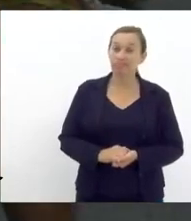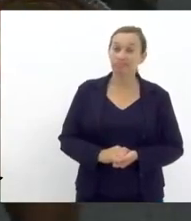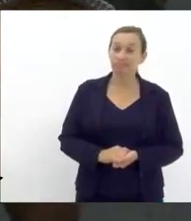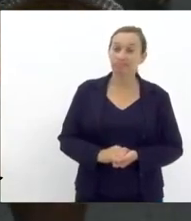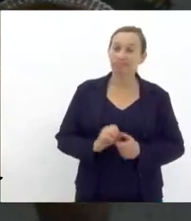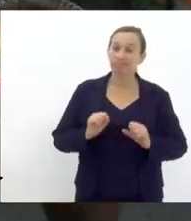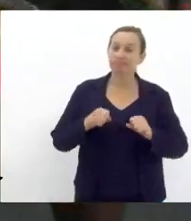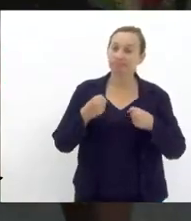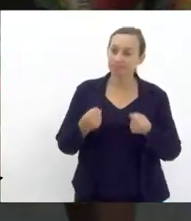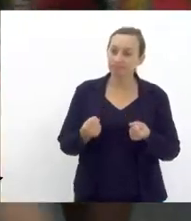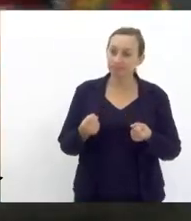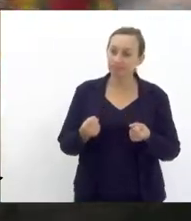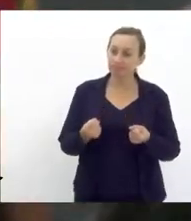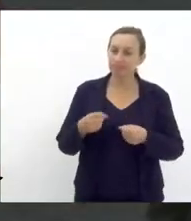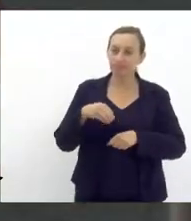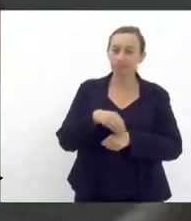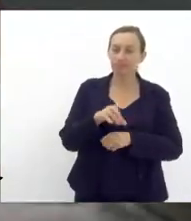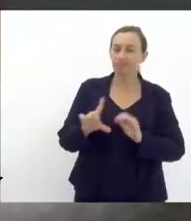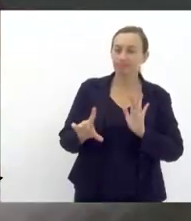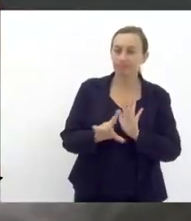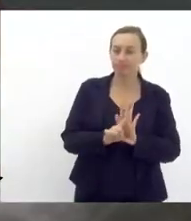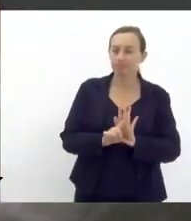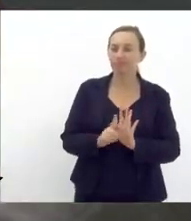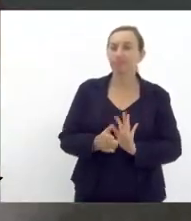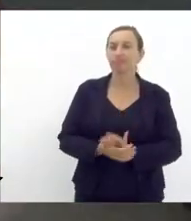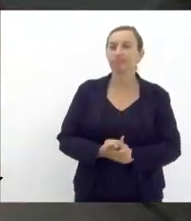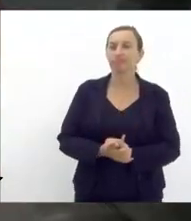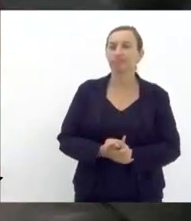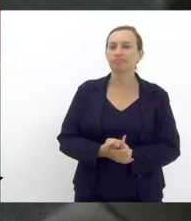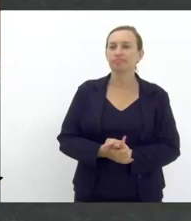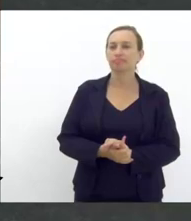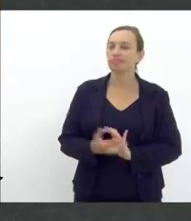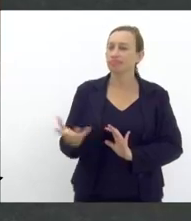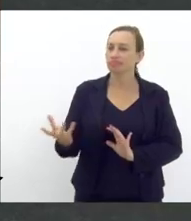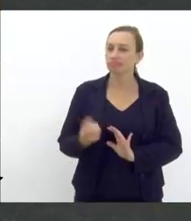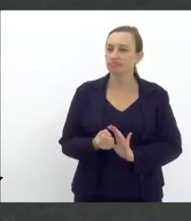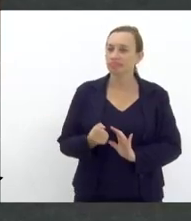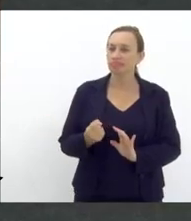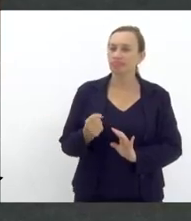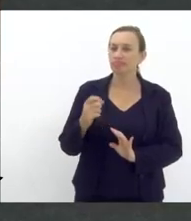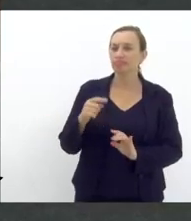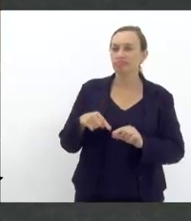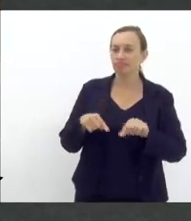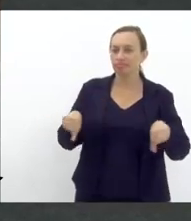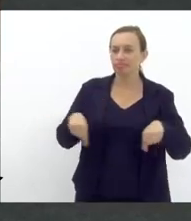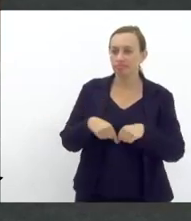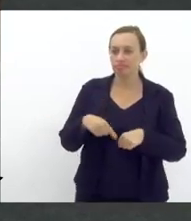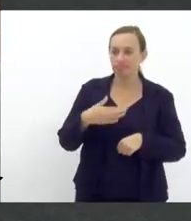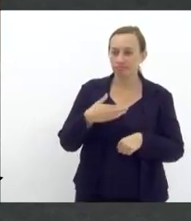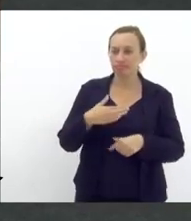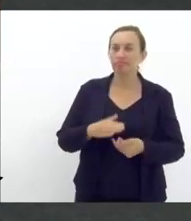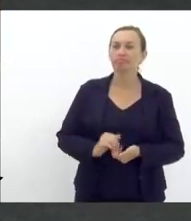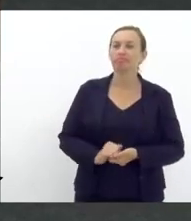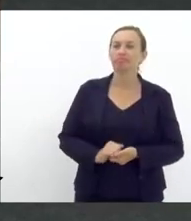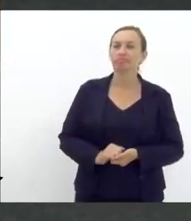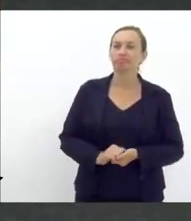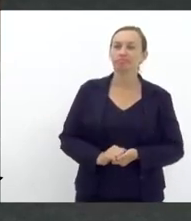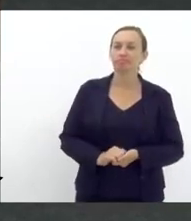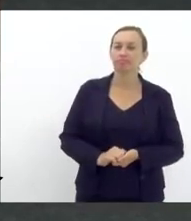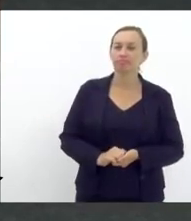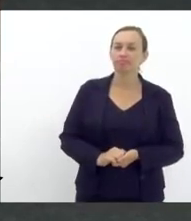defender o mérito dessa indicação Legislativa eu recebi no meu gabinete a